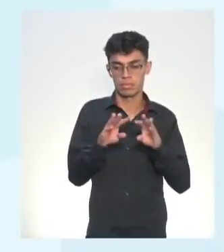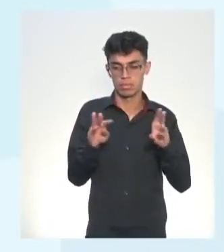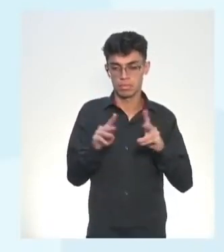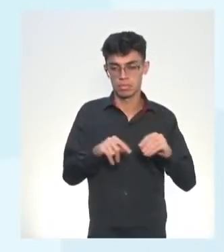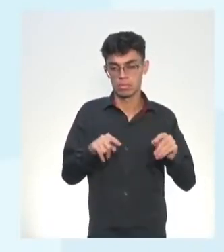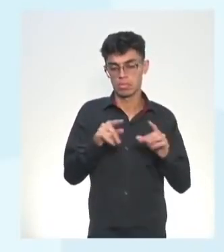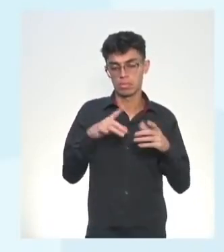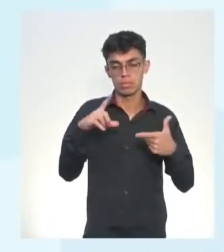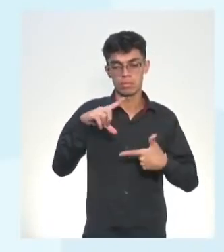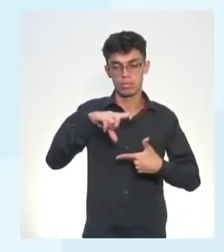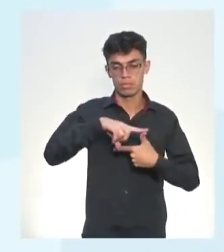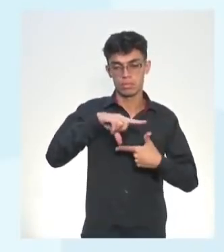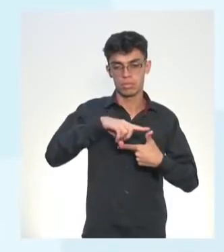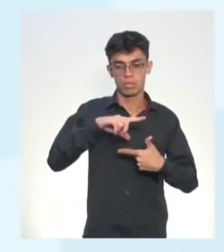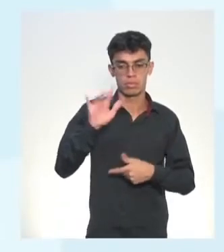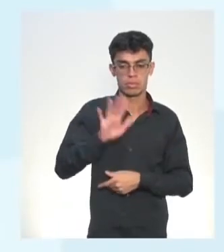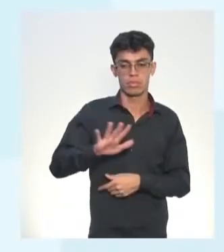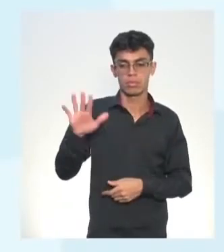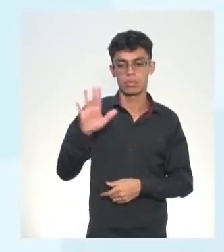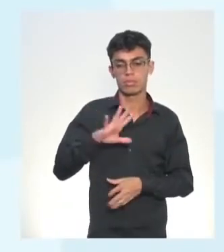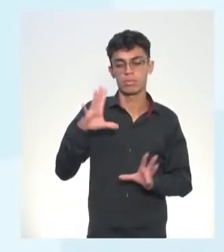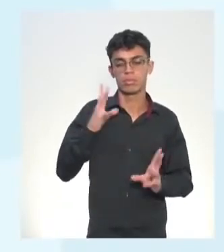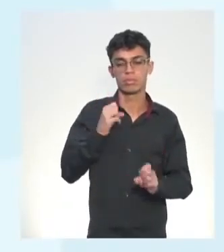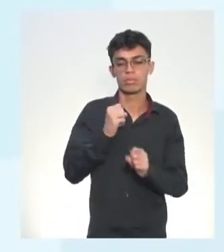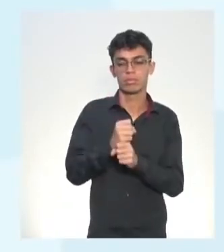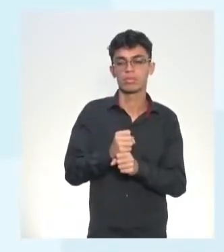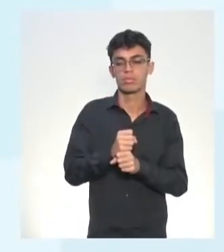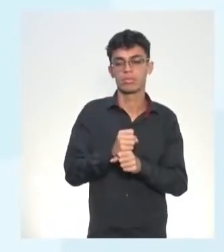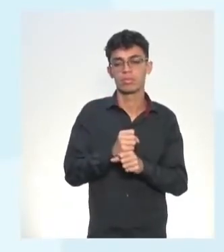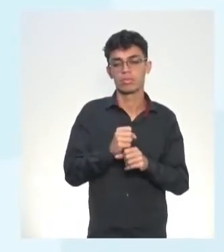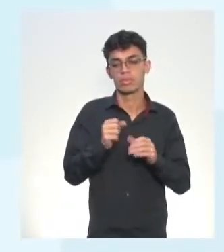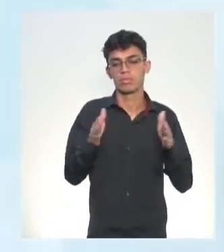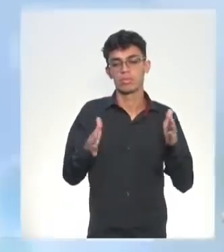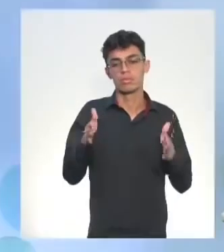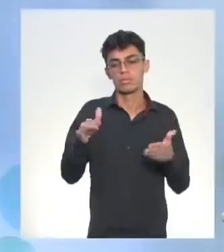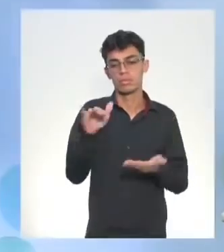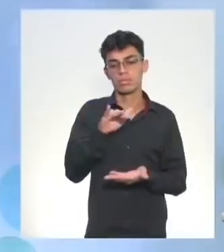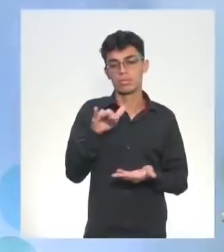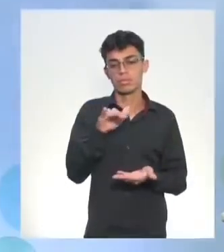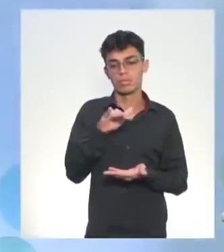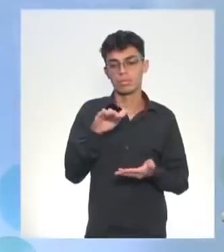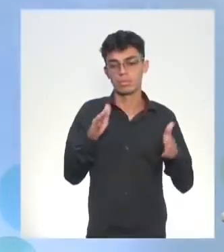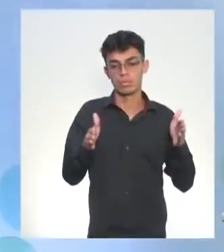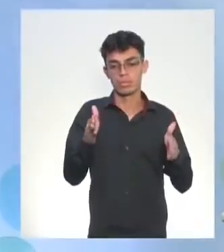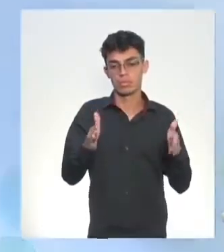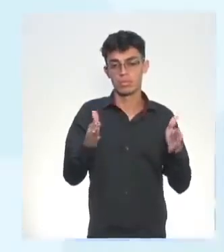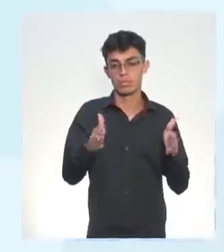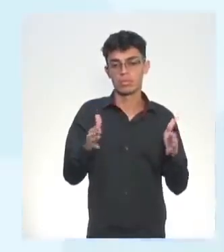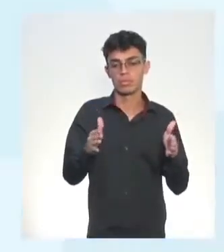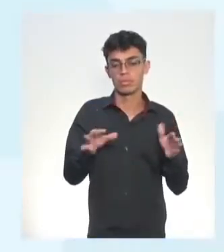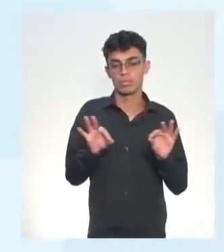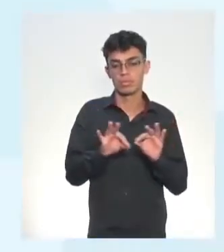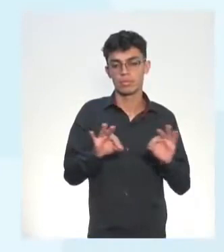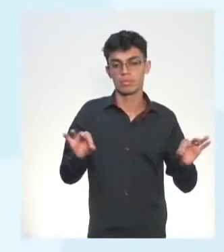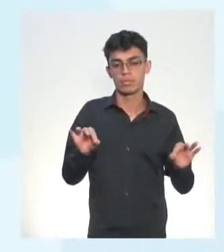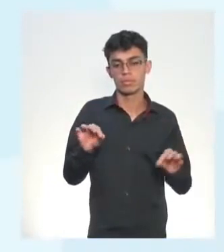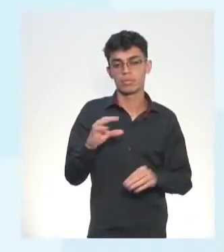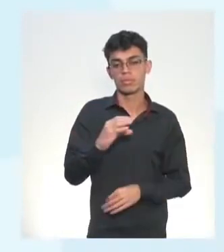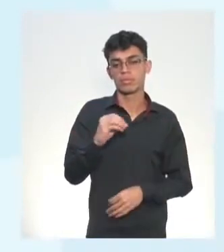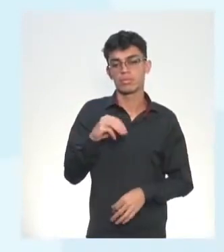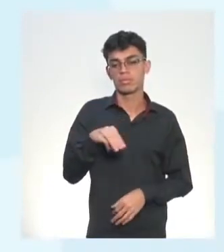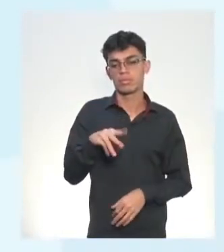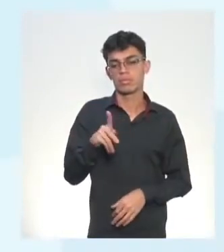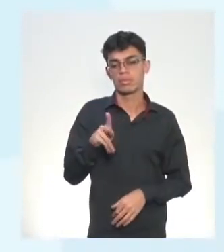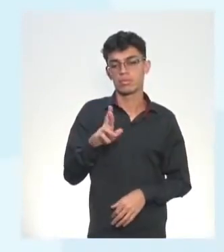O retângulo é essa figura que tem um par de lados iguais, não é isso? Os 2 paralelos, que a gente vai chamar de comprimento aqui, né?